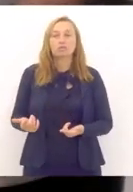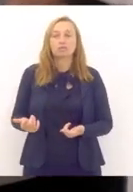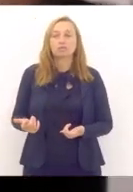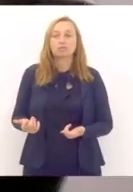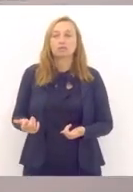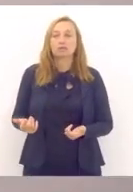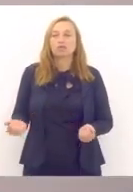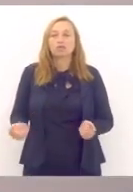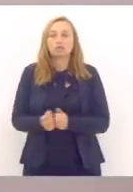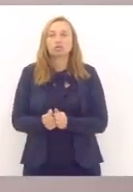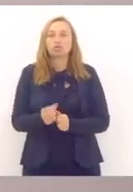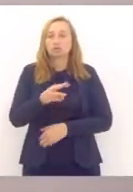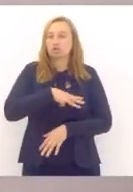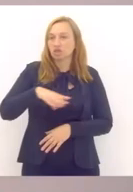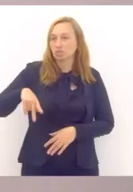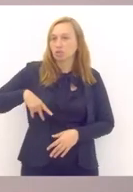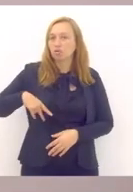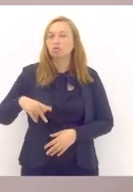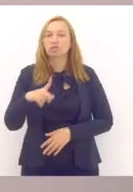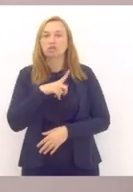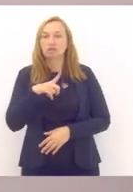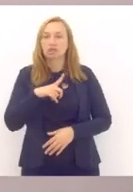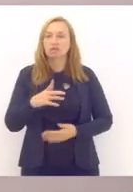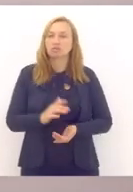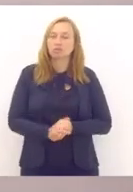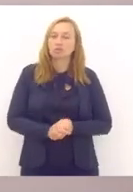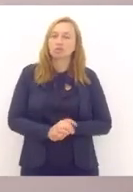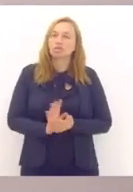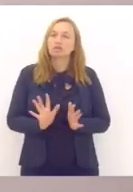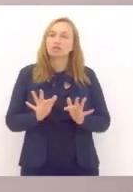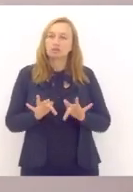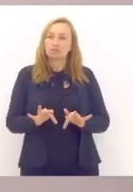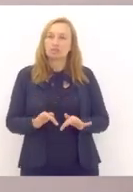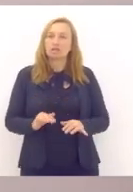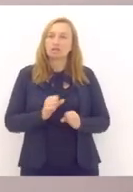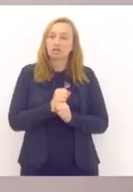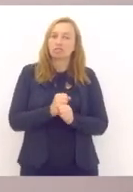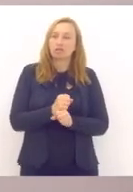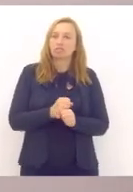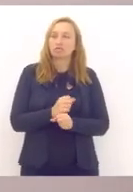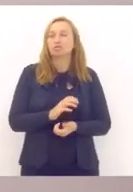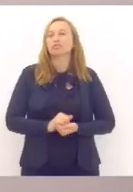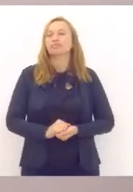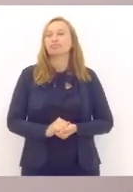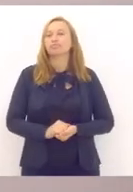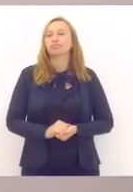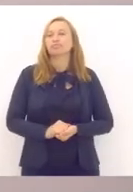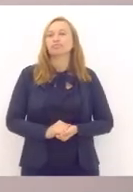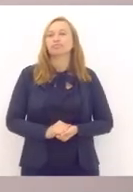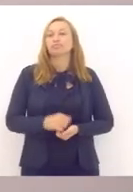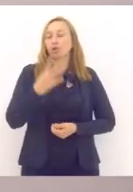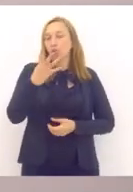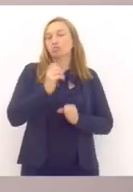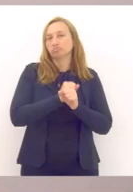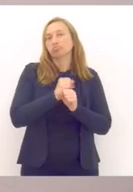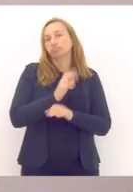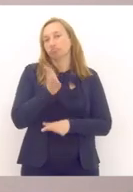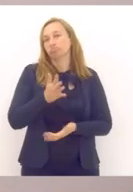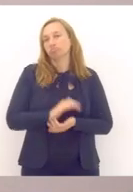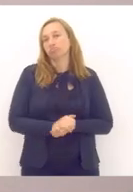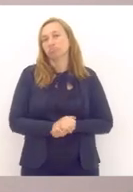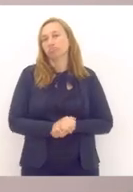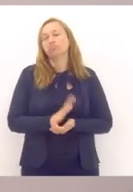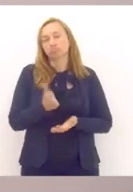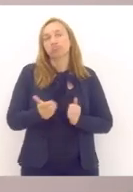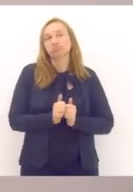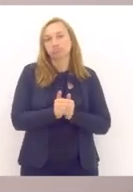junto com o MP, que nós estamos terminando de caminhar, imagino que até o final do ano ele termine. É um TAC que tem 4 anos já. Então, nós estamos